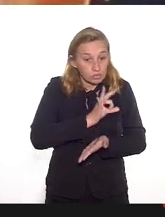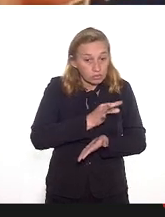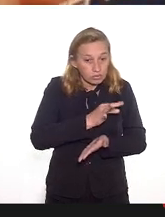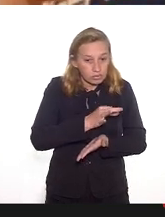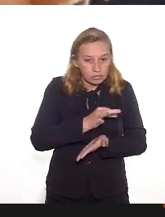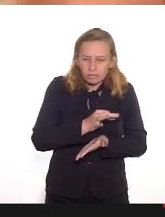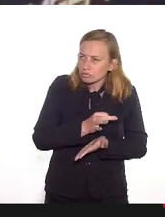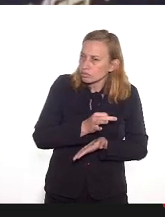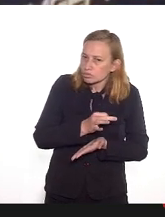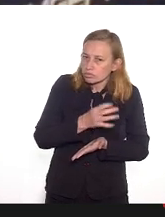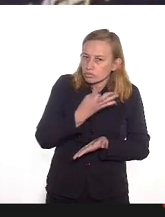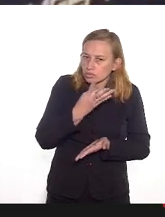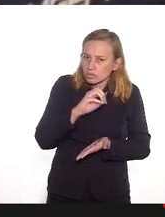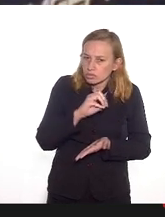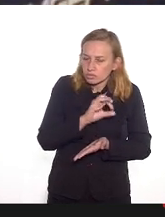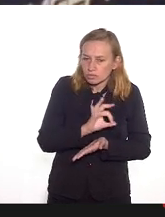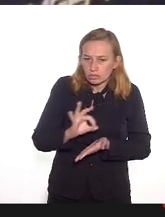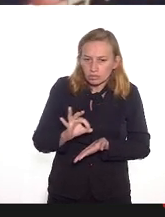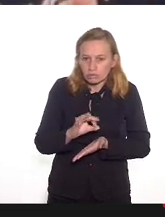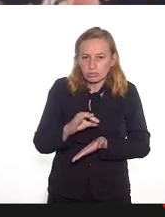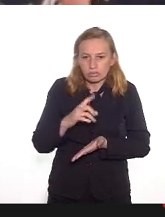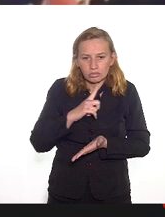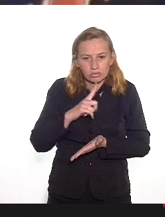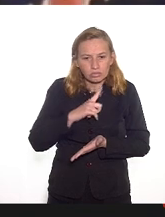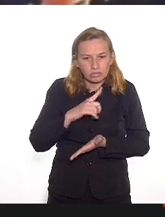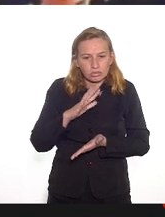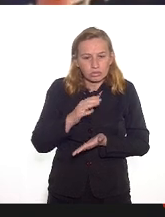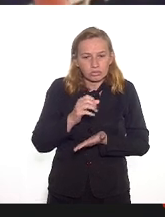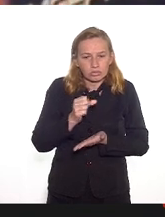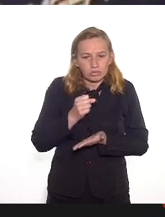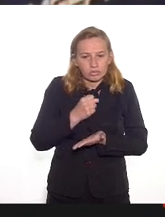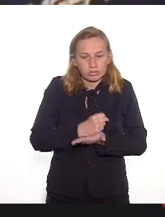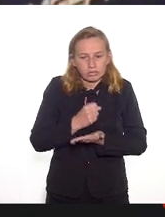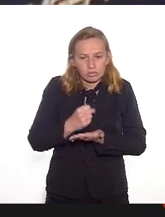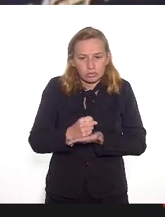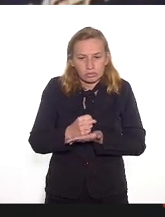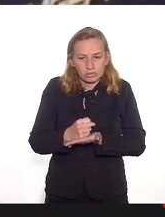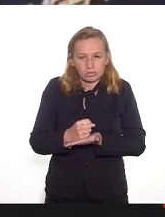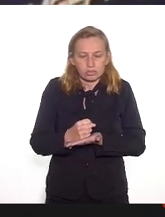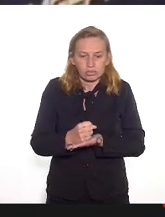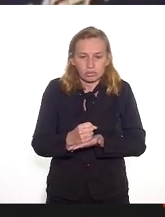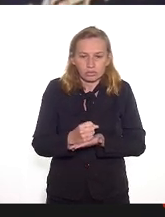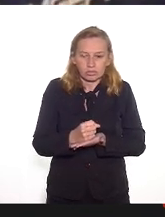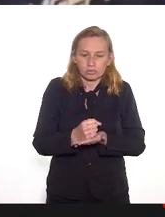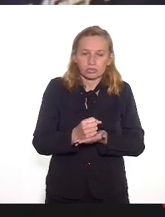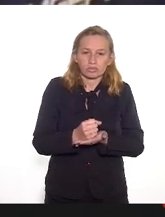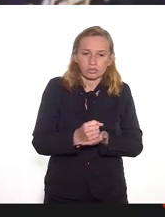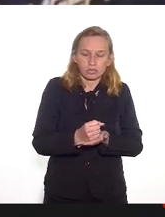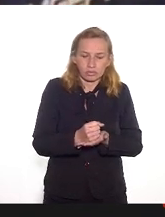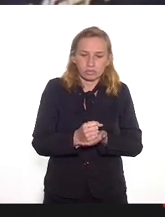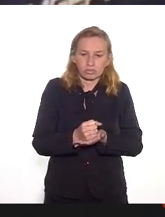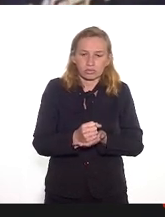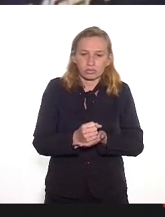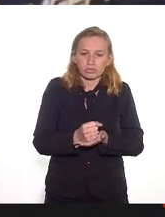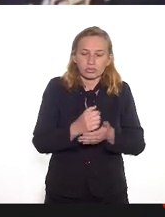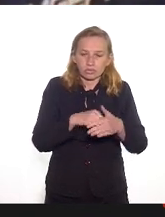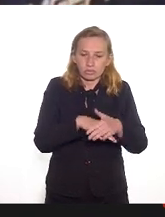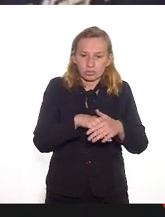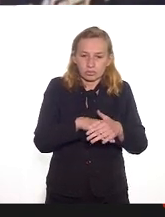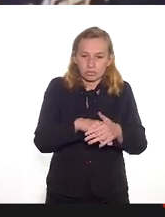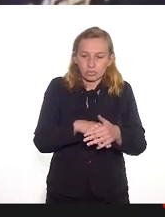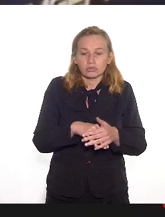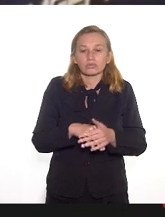inicialmente cerca de 40, e teremos um cadastro de reserva que fica ativo por 2 anos. Isso é a nossa aposta